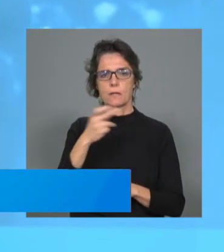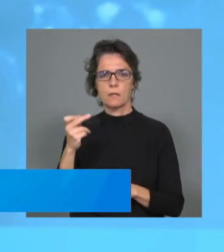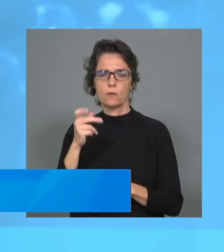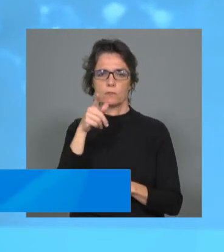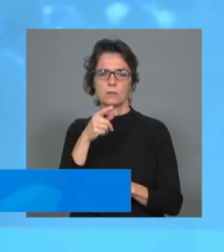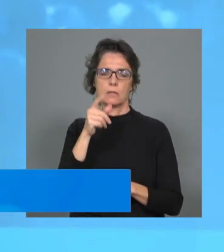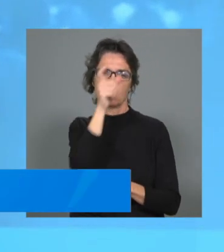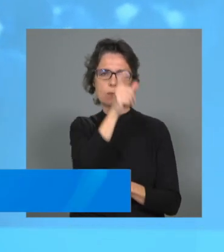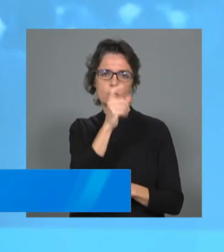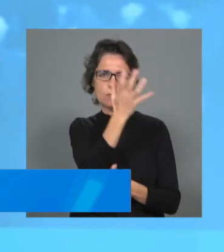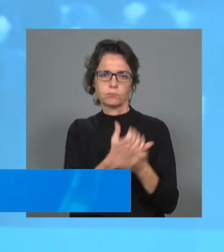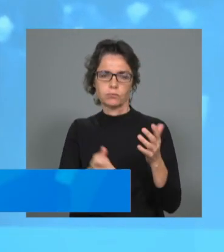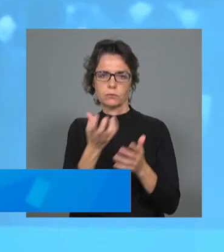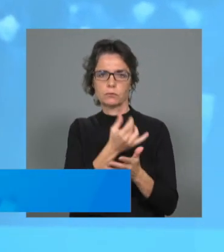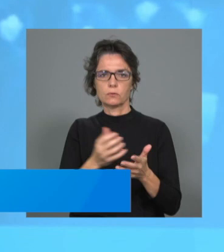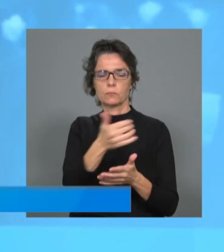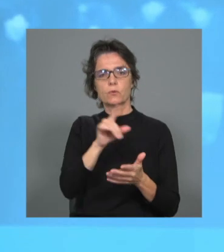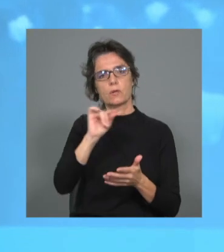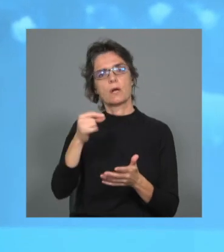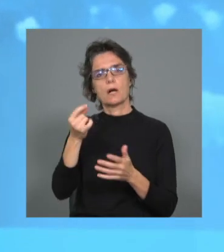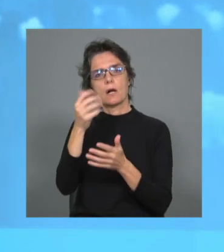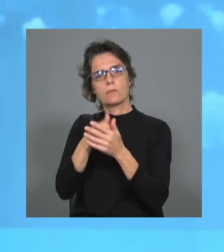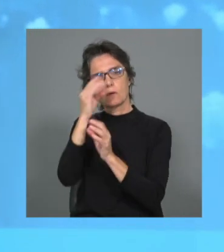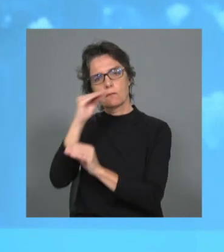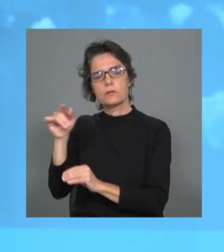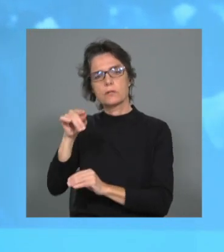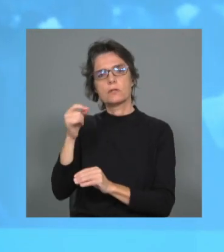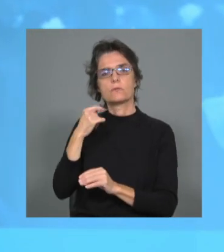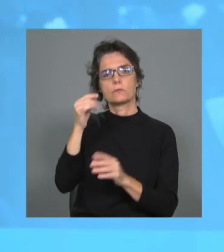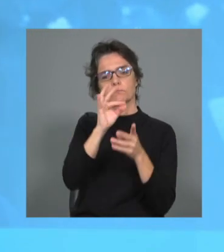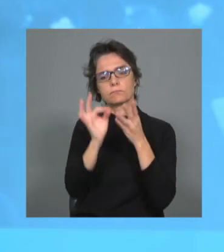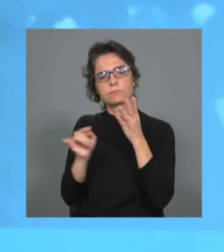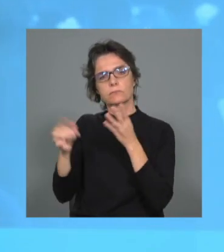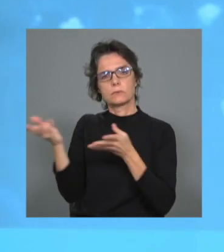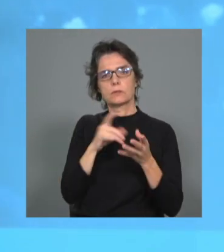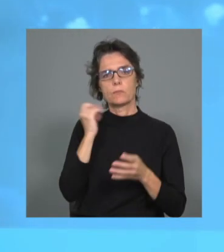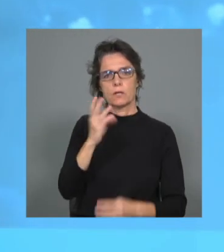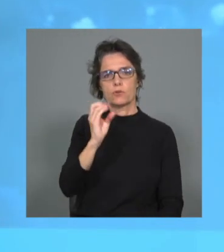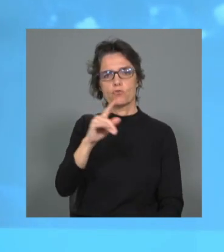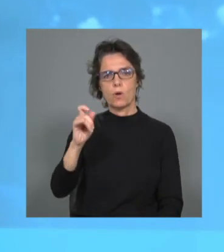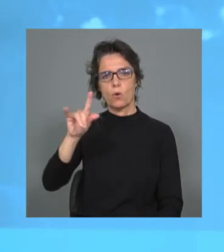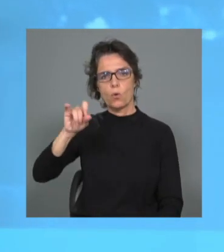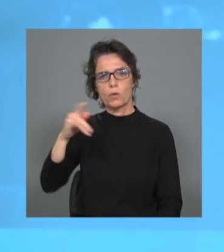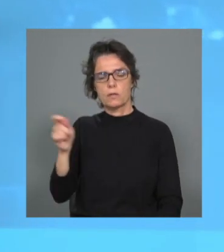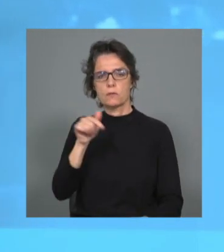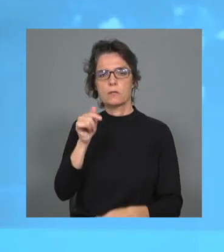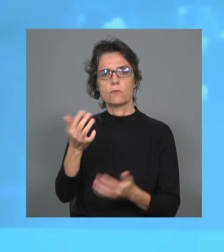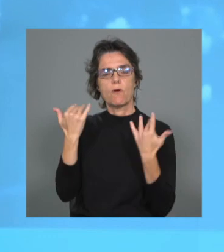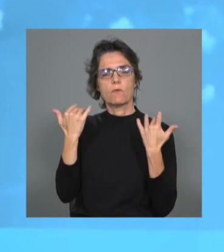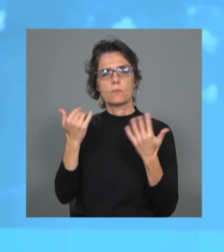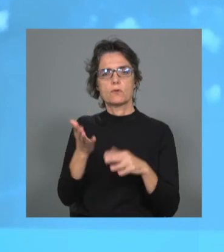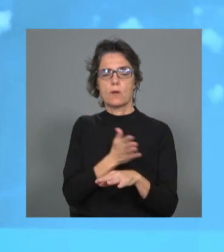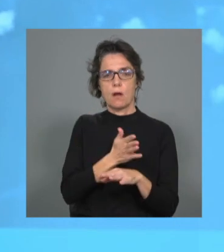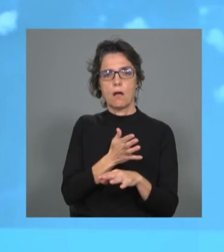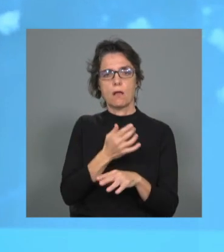curso serão apresentados daqui a pouco pelo seu formador, o Padre João Lourenço, que está hoje connosco. Antes, destacamos notícias da atualidade,